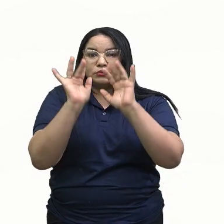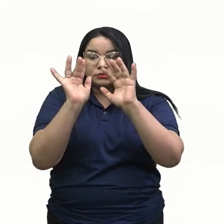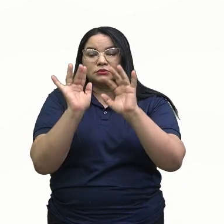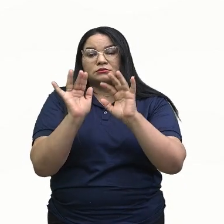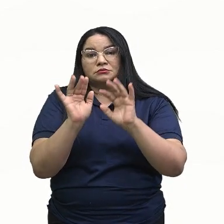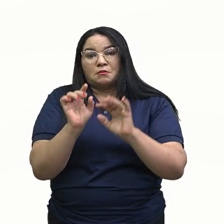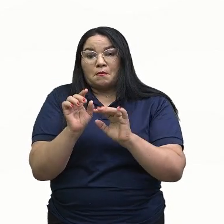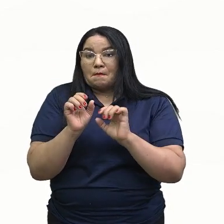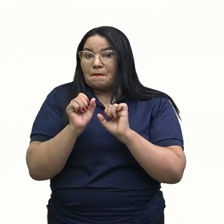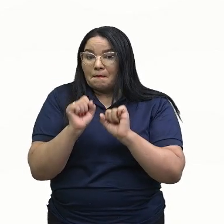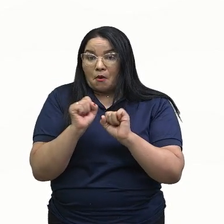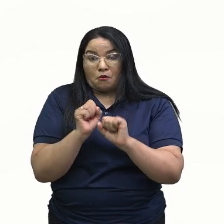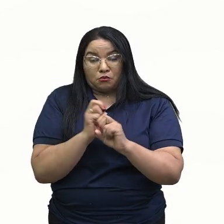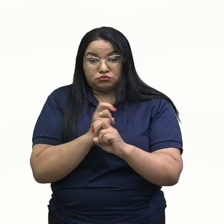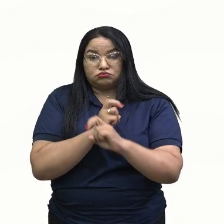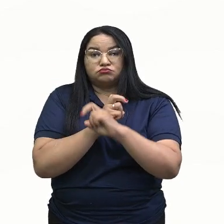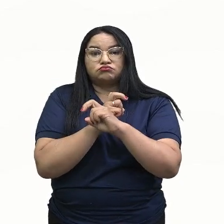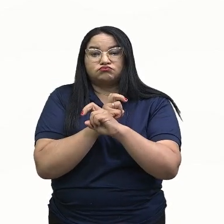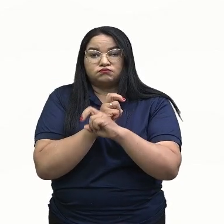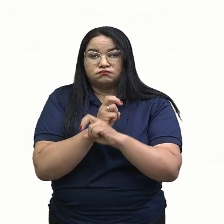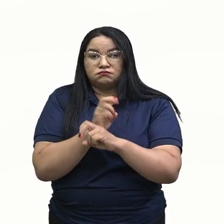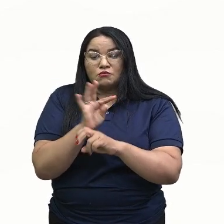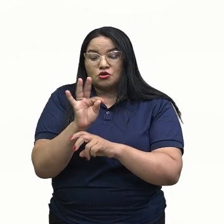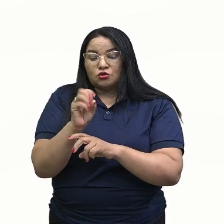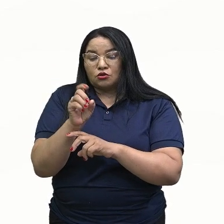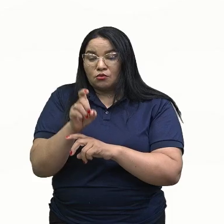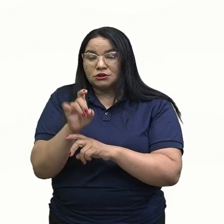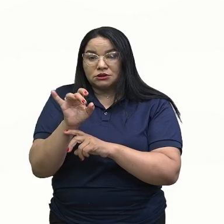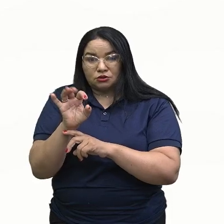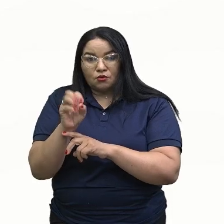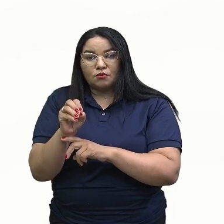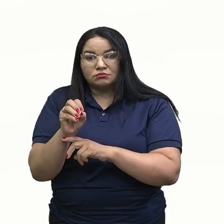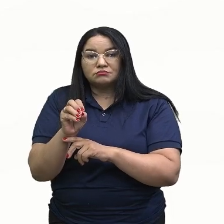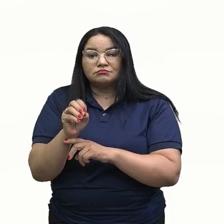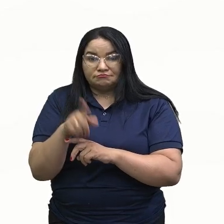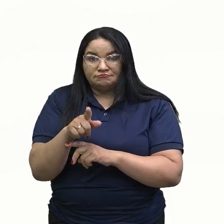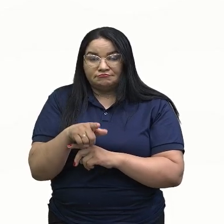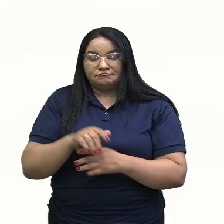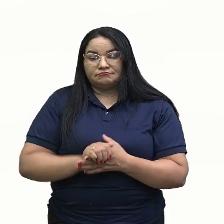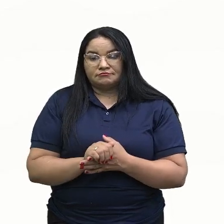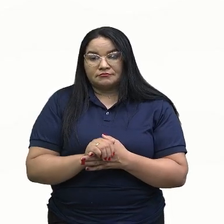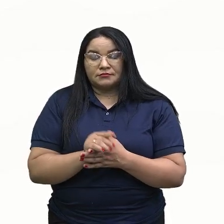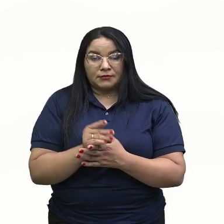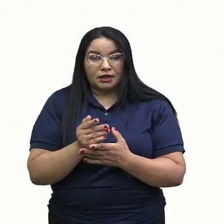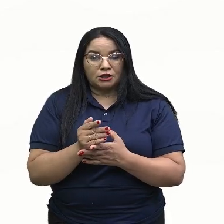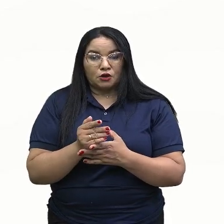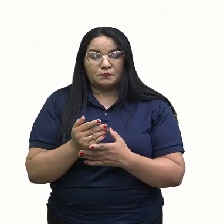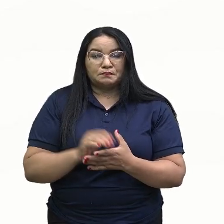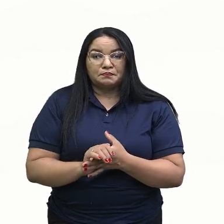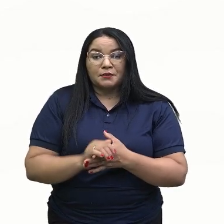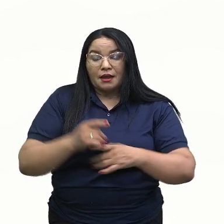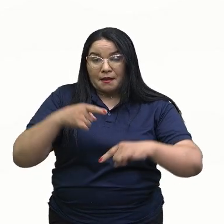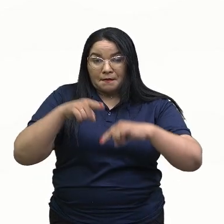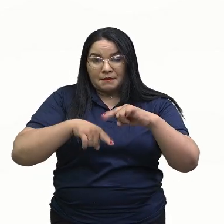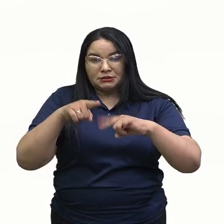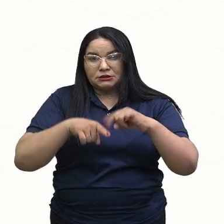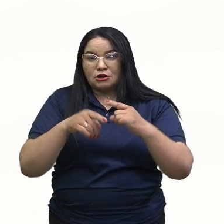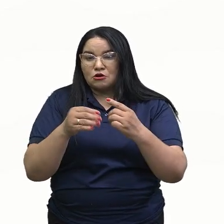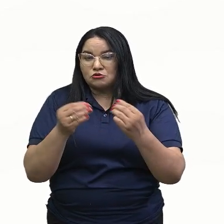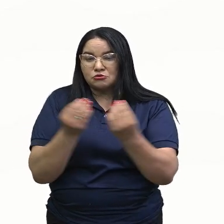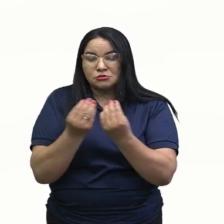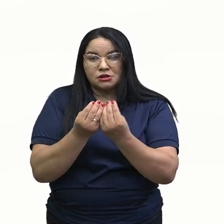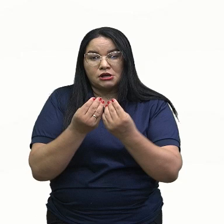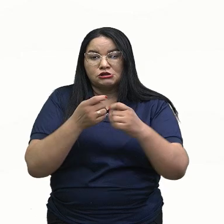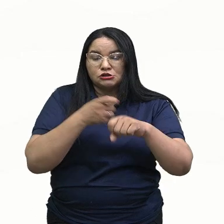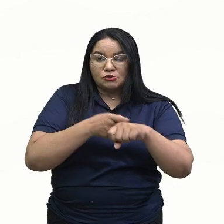ser tóxicos. Então, essa questão de a gente trabalhar os resíduos, seja sólido,